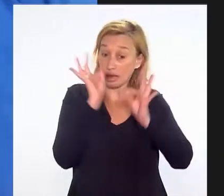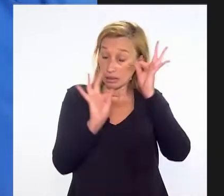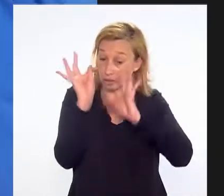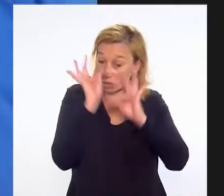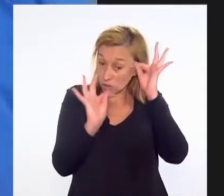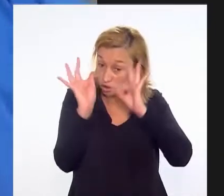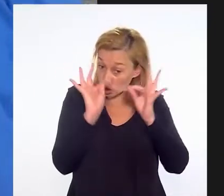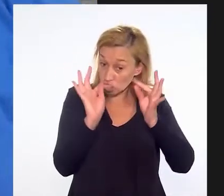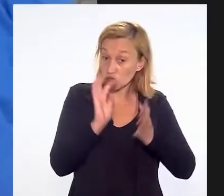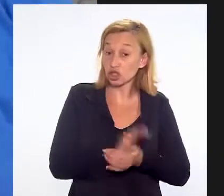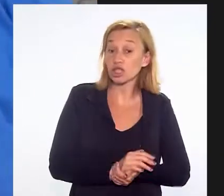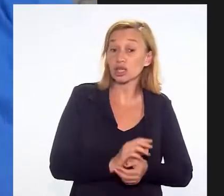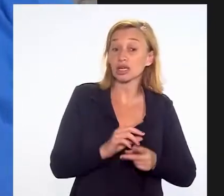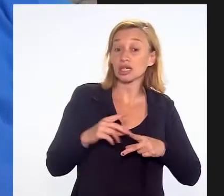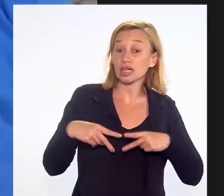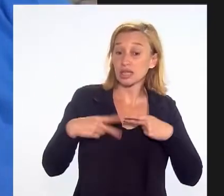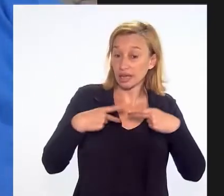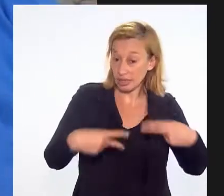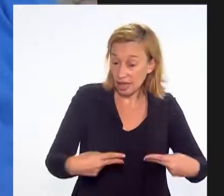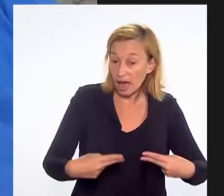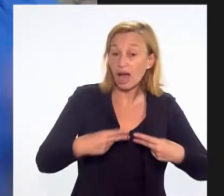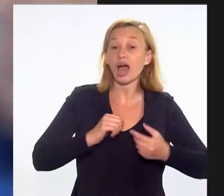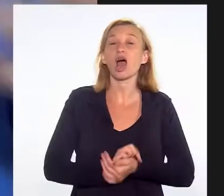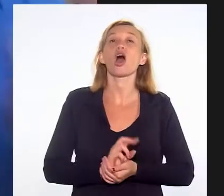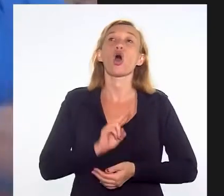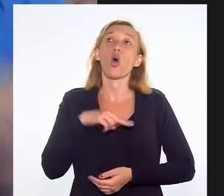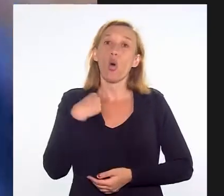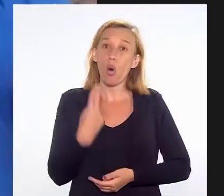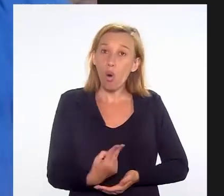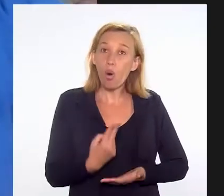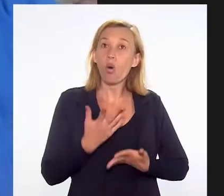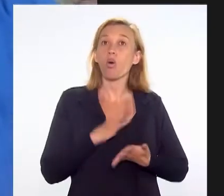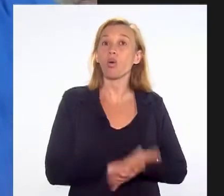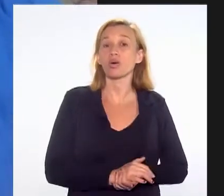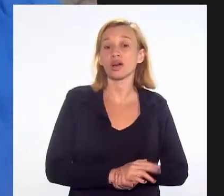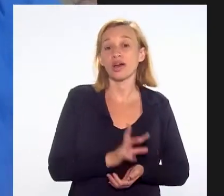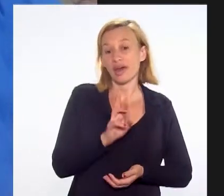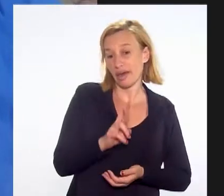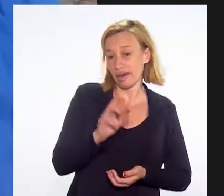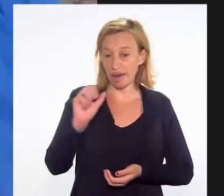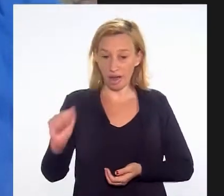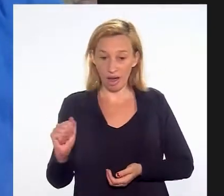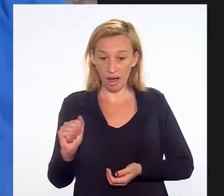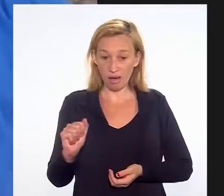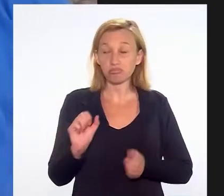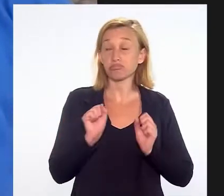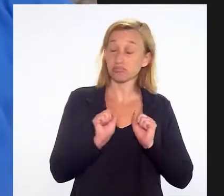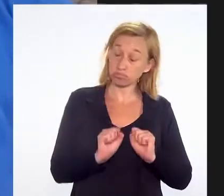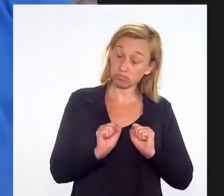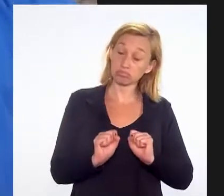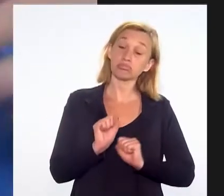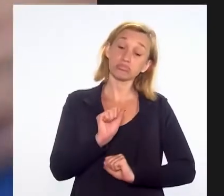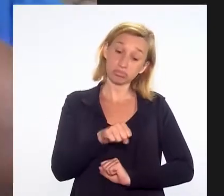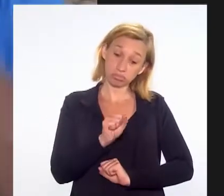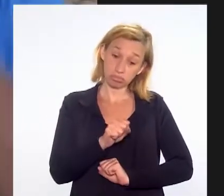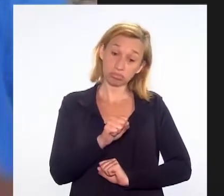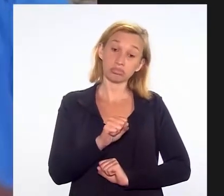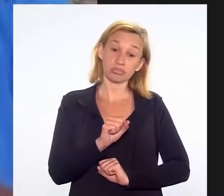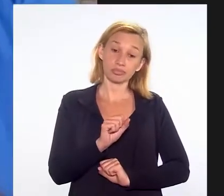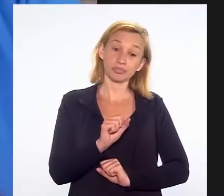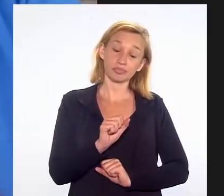vantagem. As outras vacinas que são de tecnologias novas, de DNA recombinante